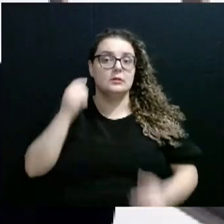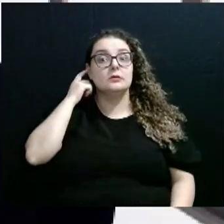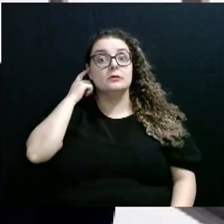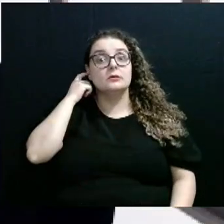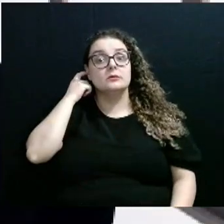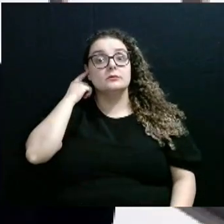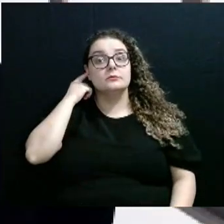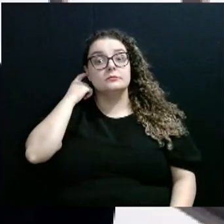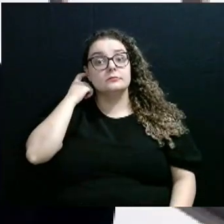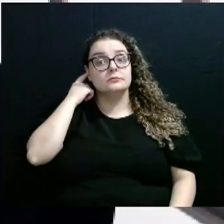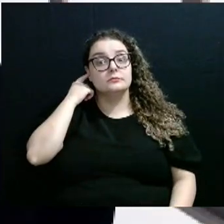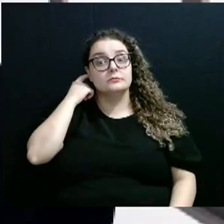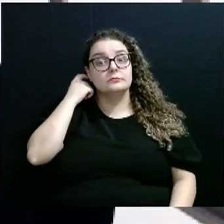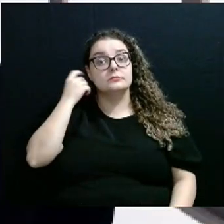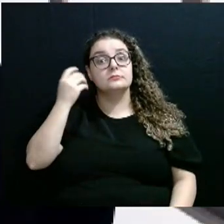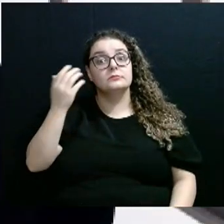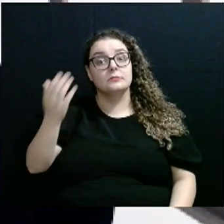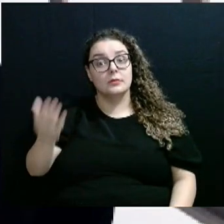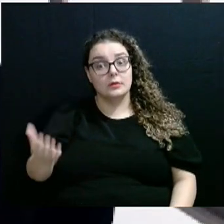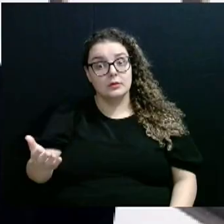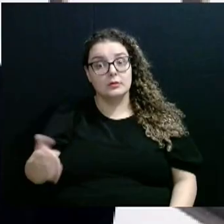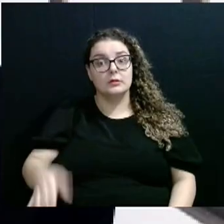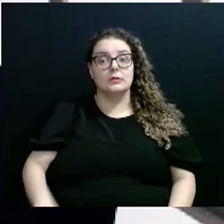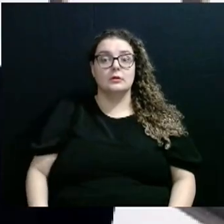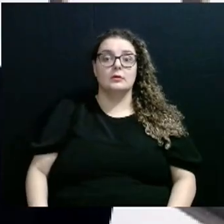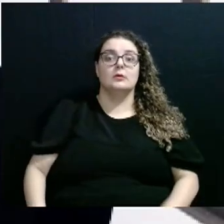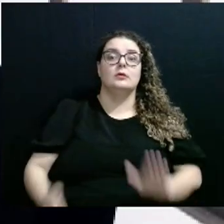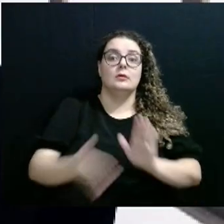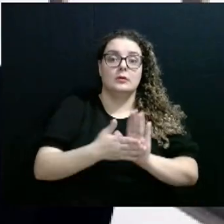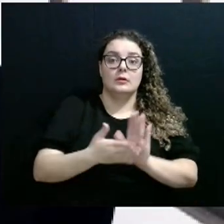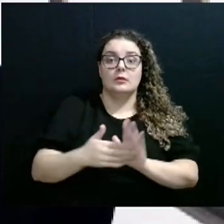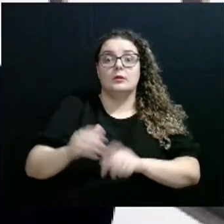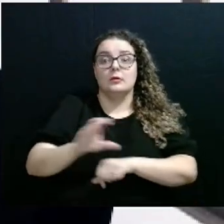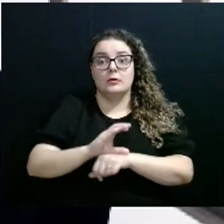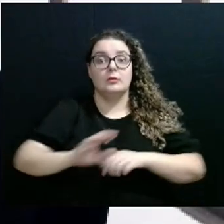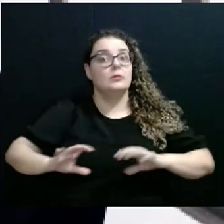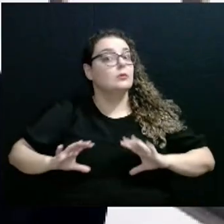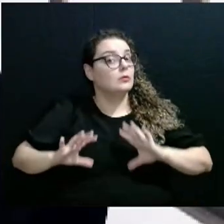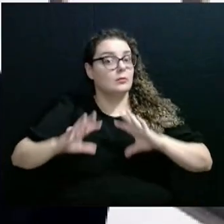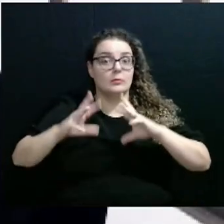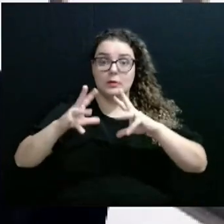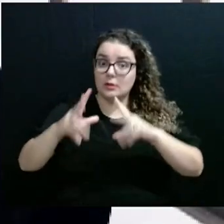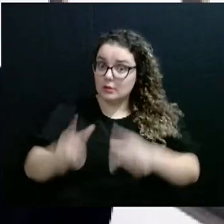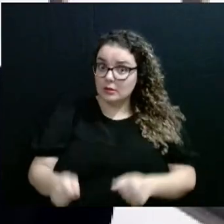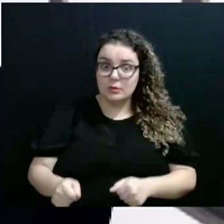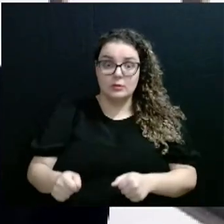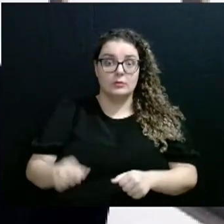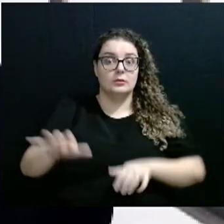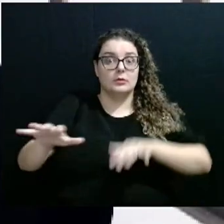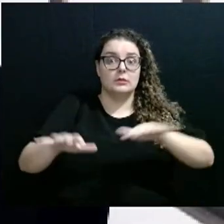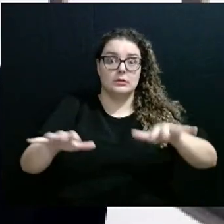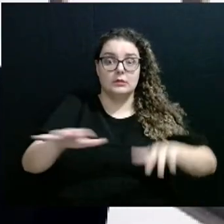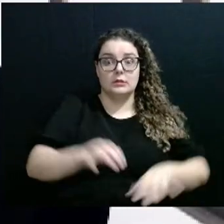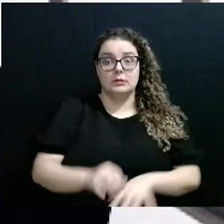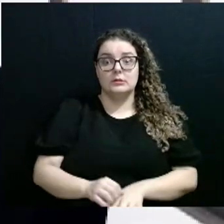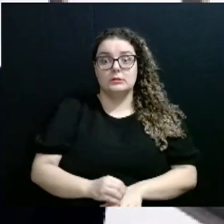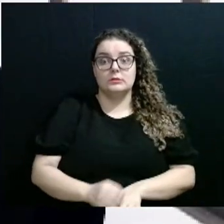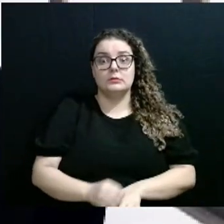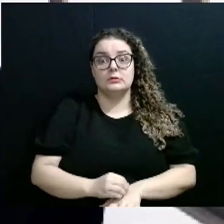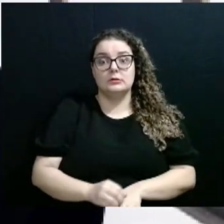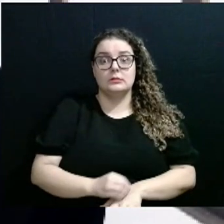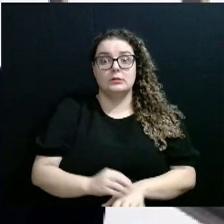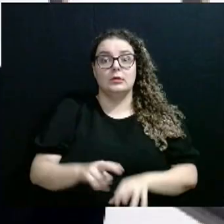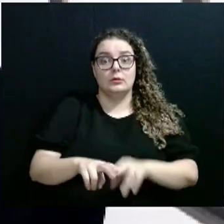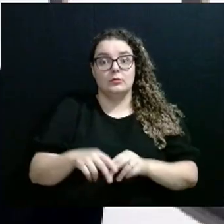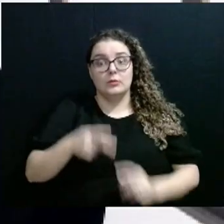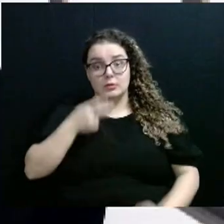se trata de uma proposta à emenda da Constituição, ela é válida para todos os setores. Por isso que quando a gente diz que cada setor